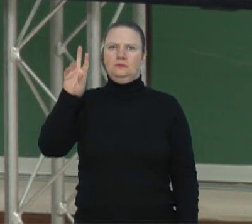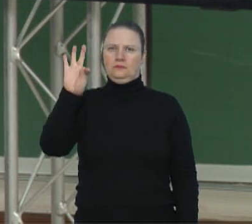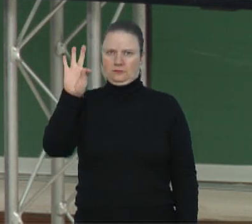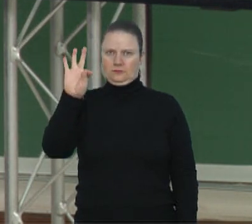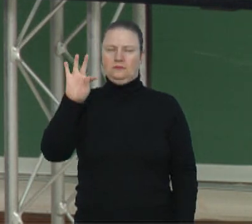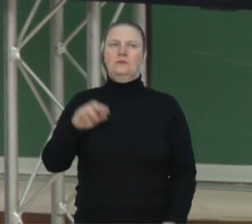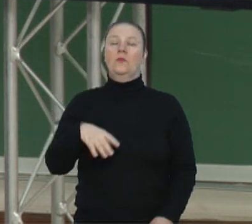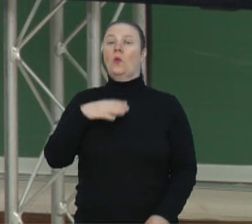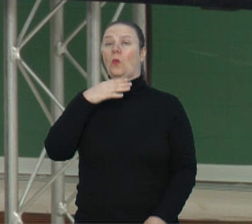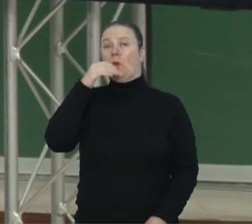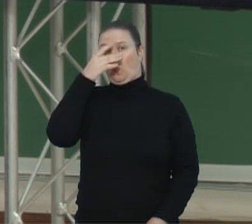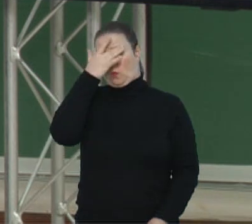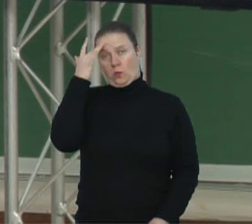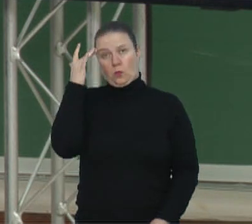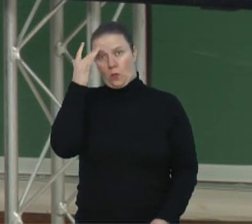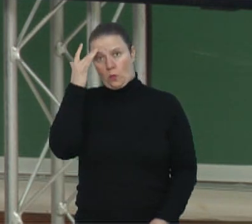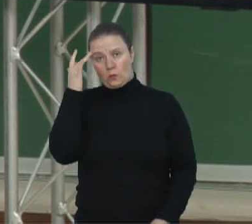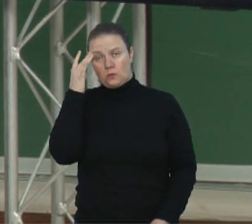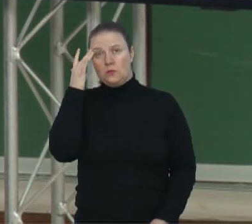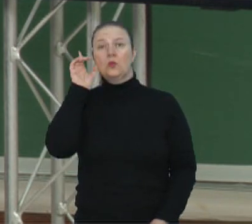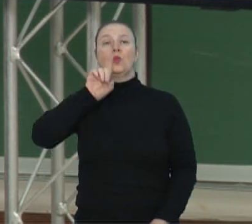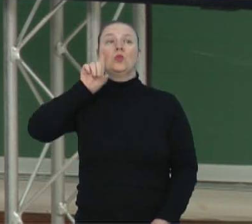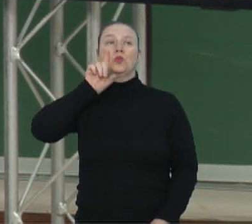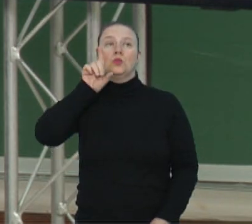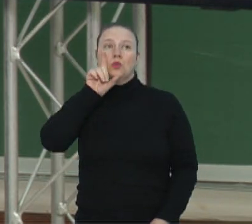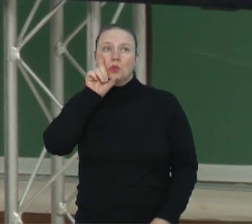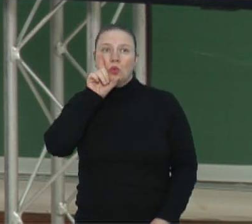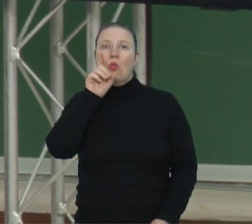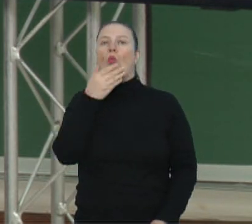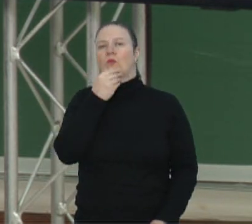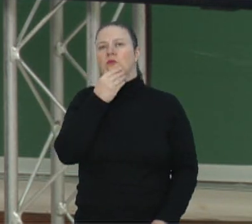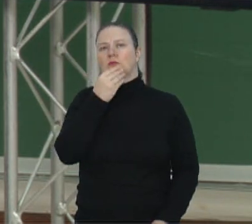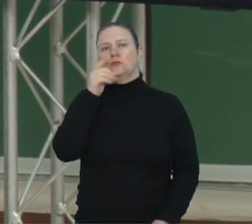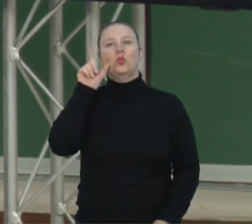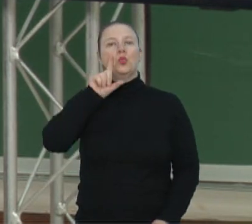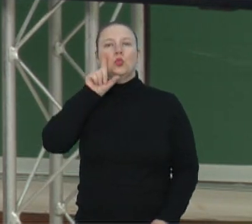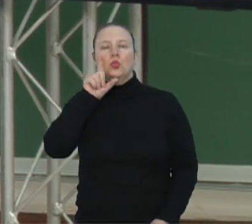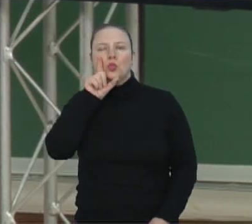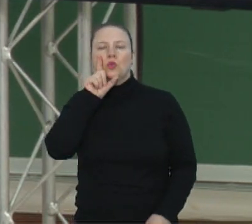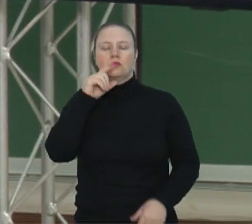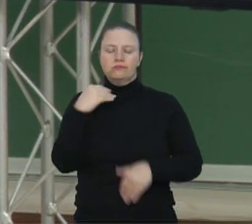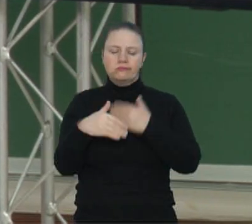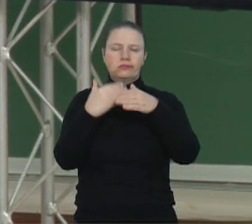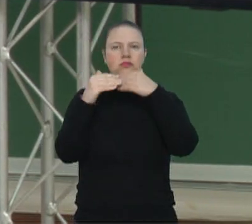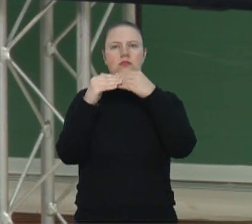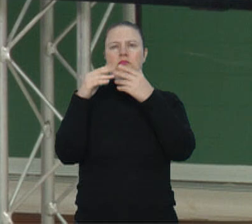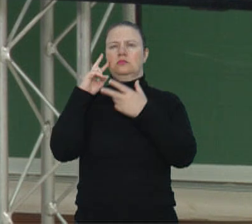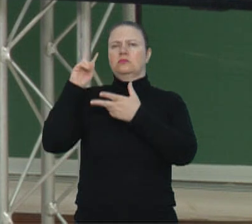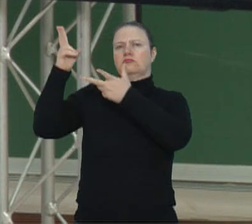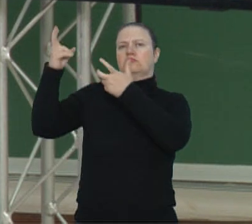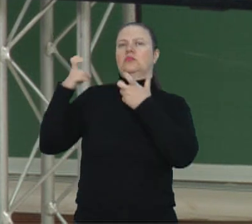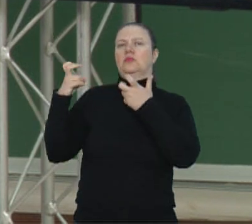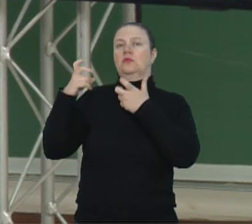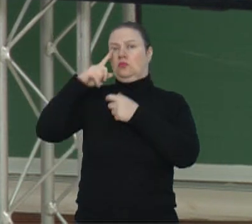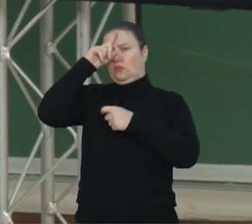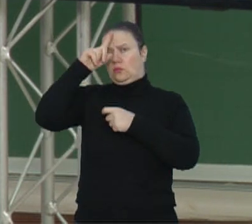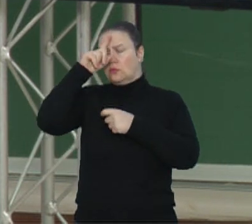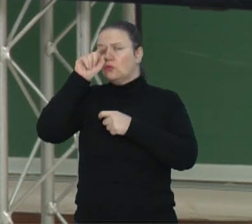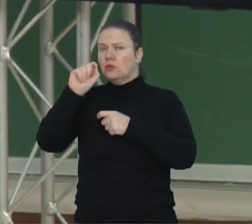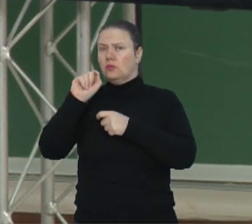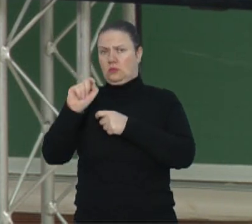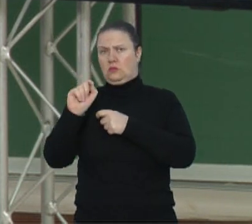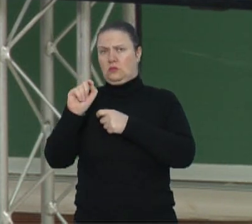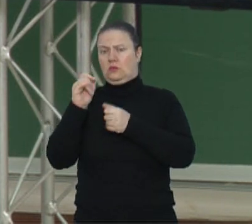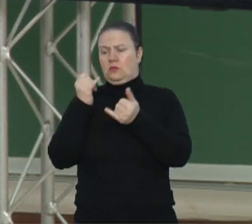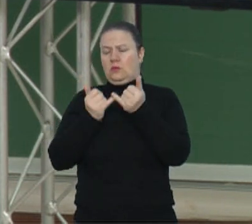desenvolveu bastante essa questão da assemblagem, e a ideia que é como se fosse um